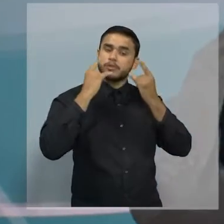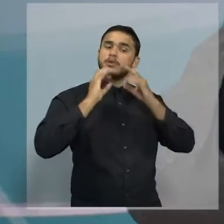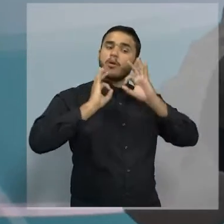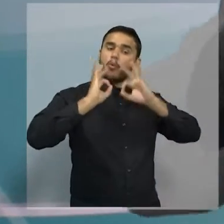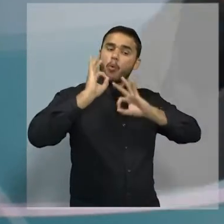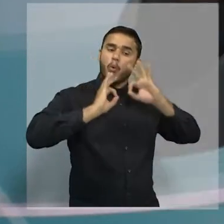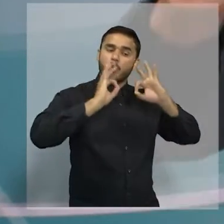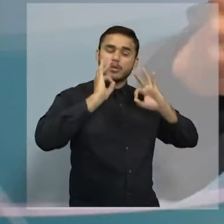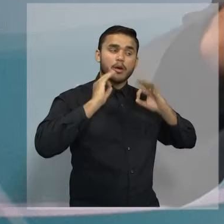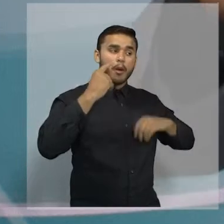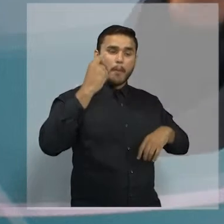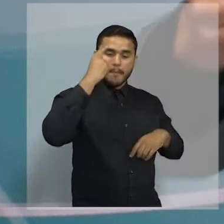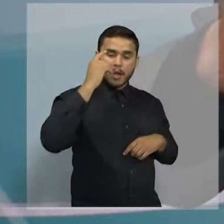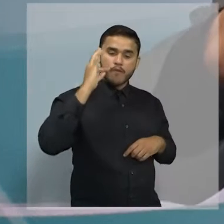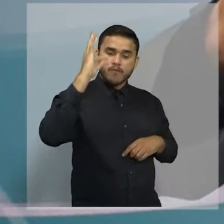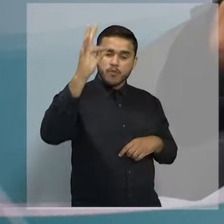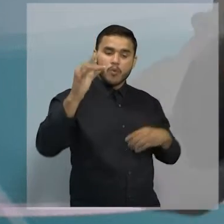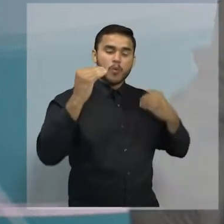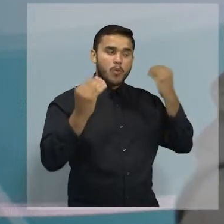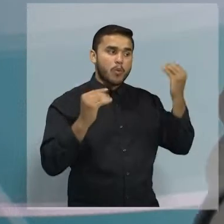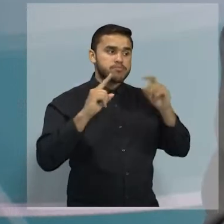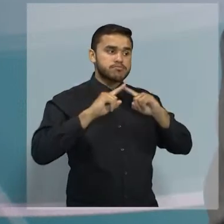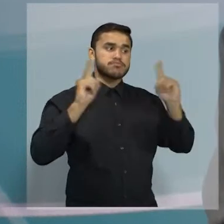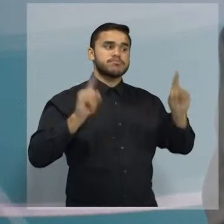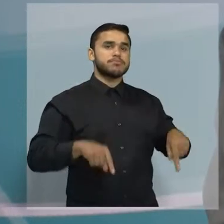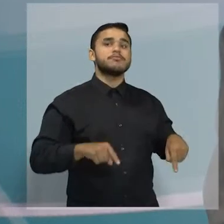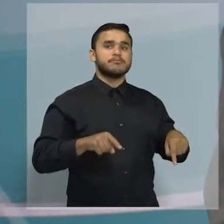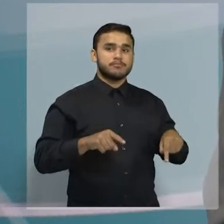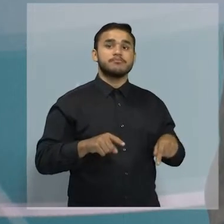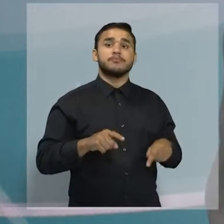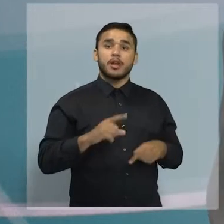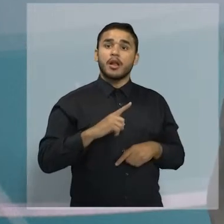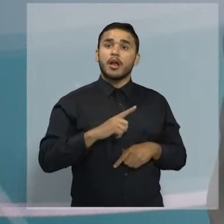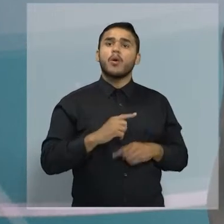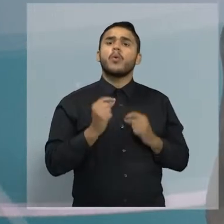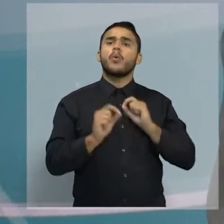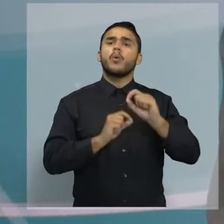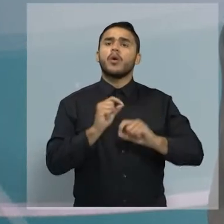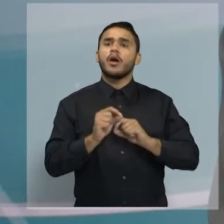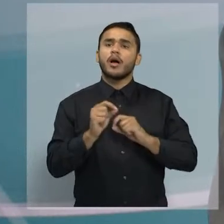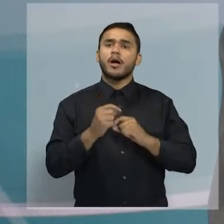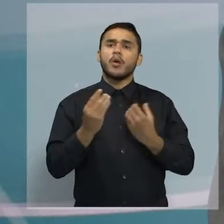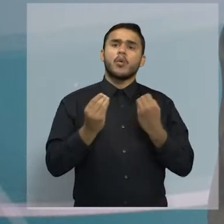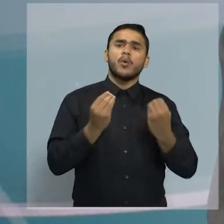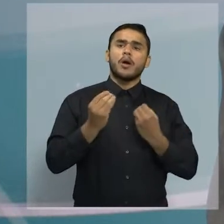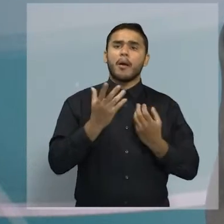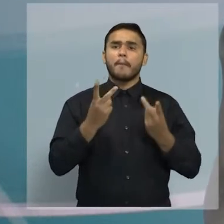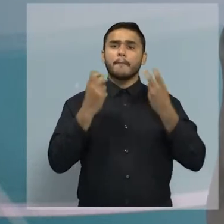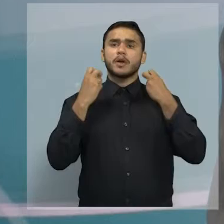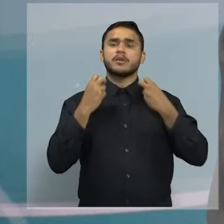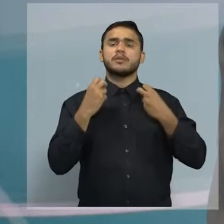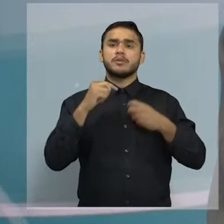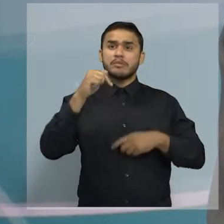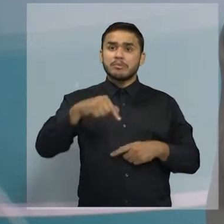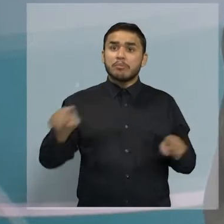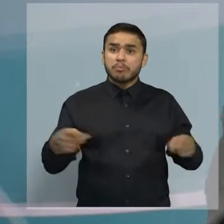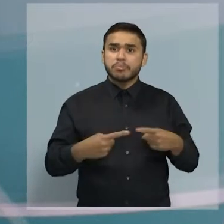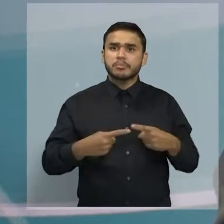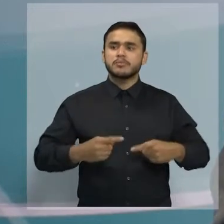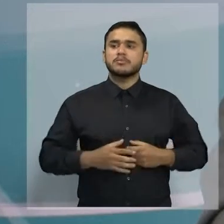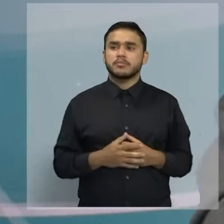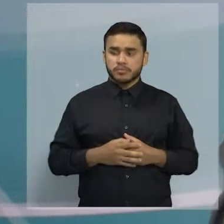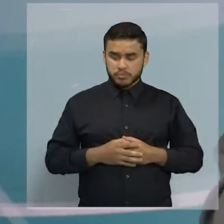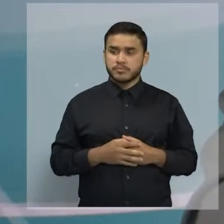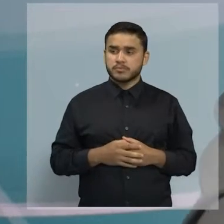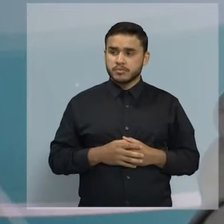que pensa no seu futuro, que planeja. Né? Daí a ideia de que sistema seria o sistema ideal. Queria